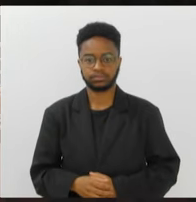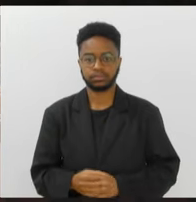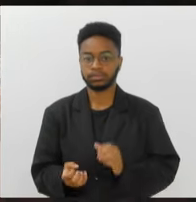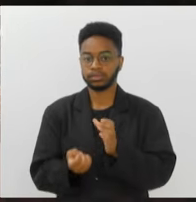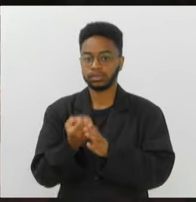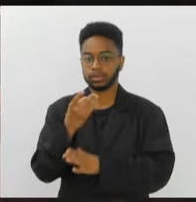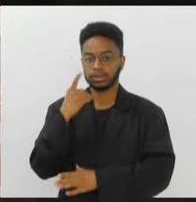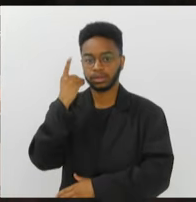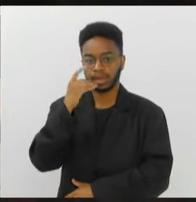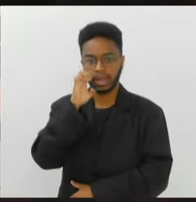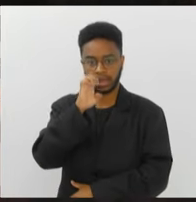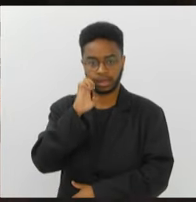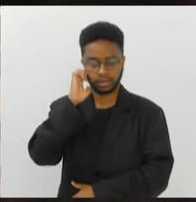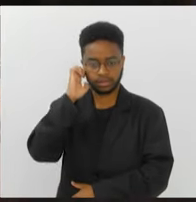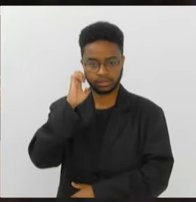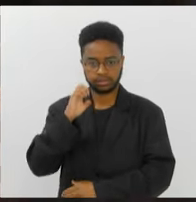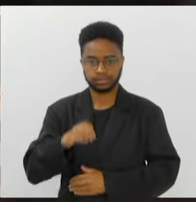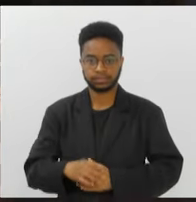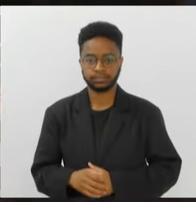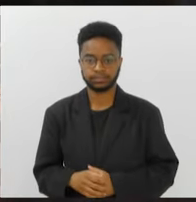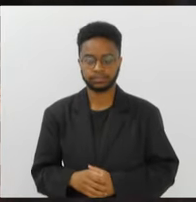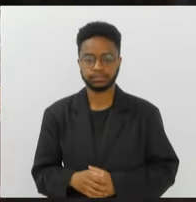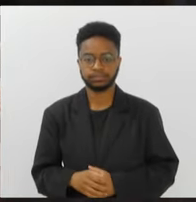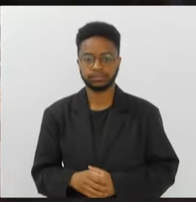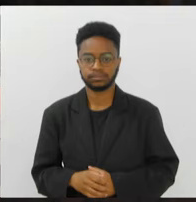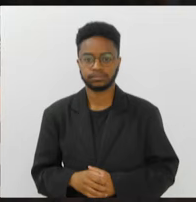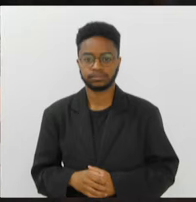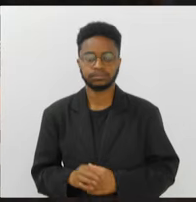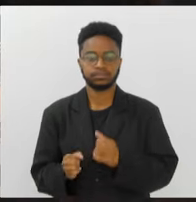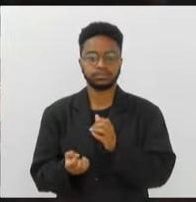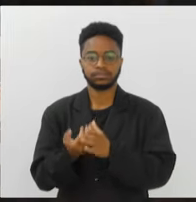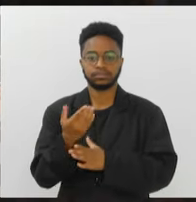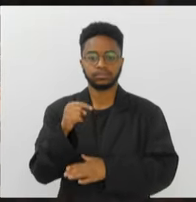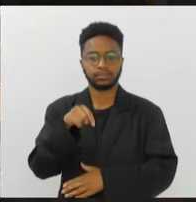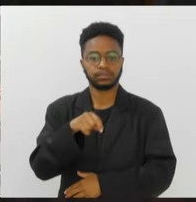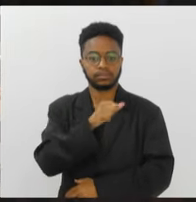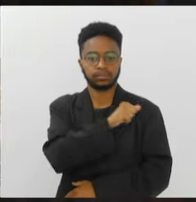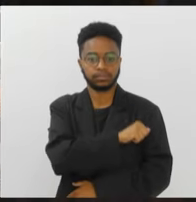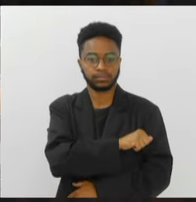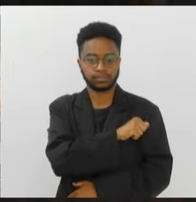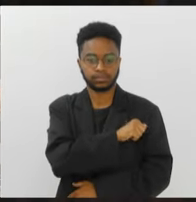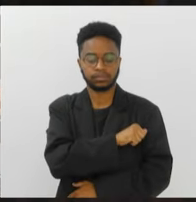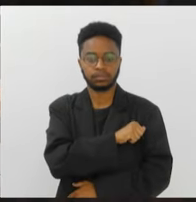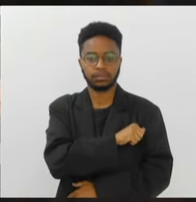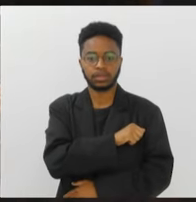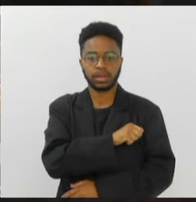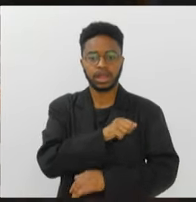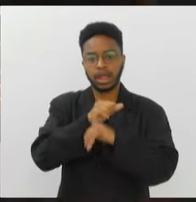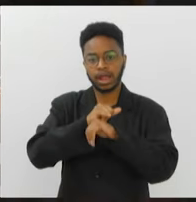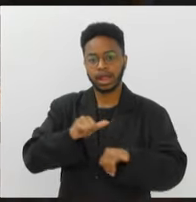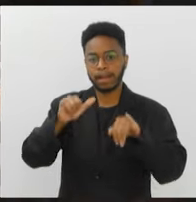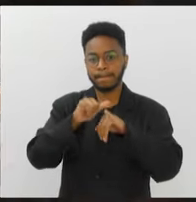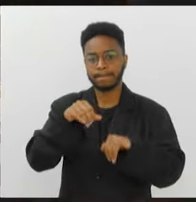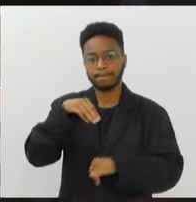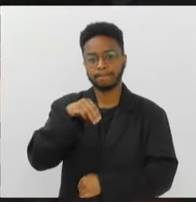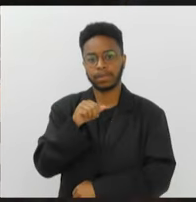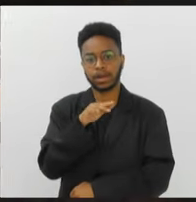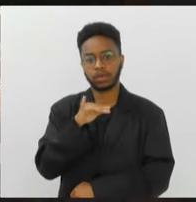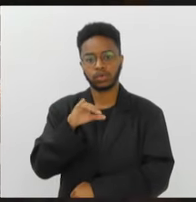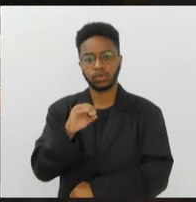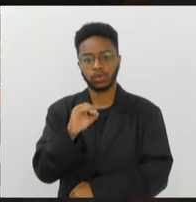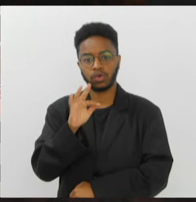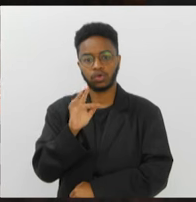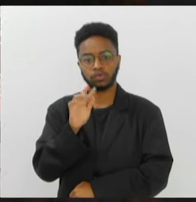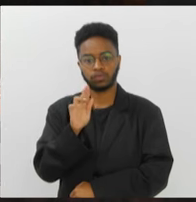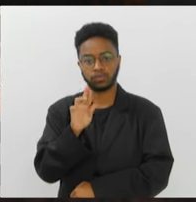da deputada Érica Takimoto, que institui no âmbito do Estado do Rio de Janeiro a campanha Maio Furta Cor, dedicada